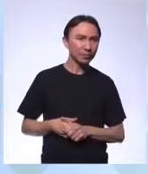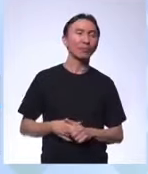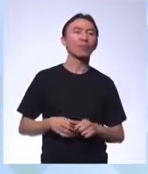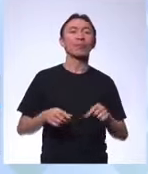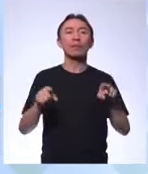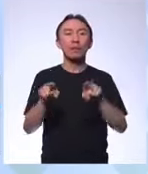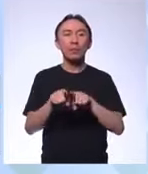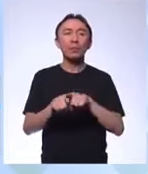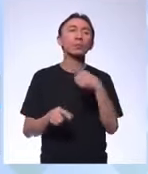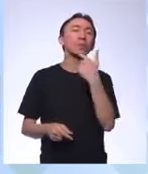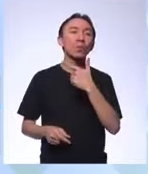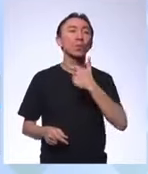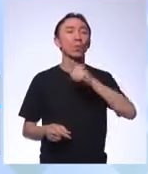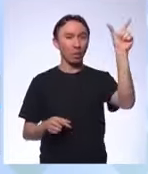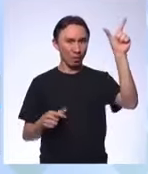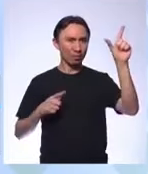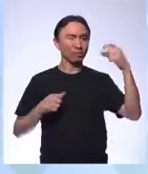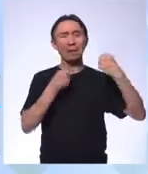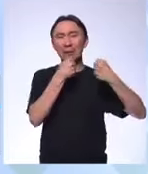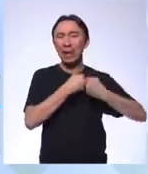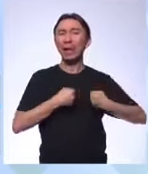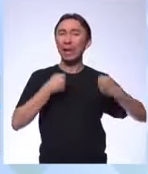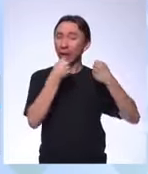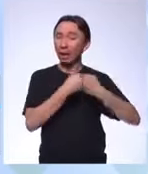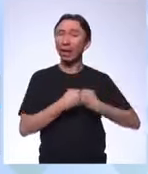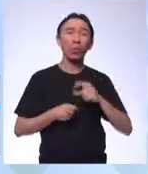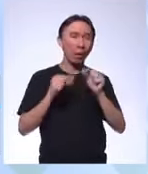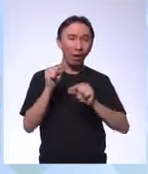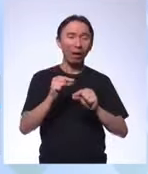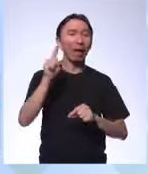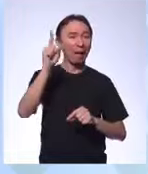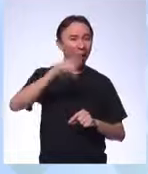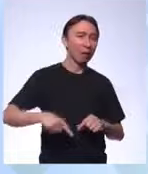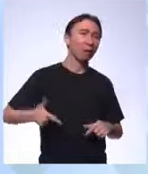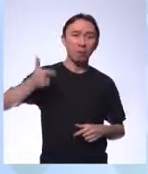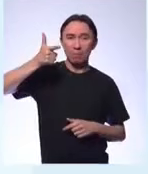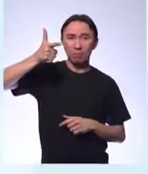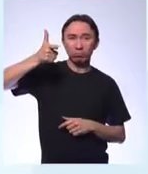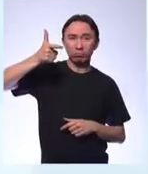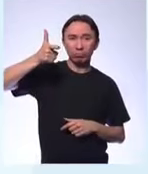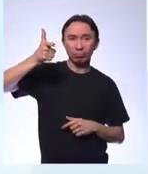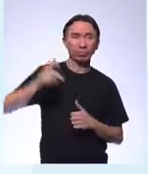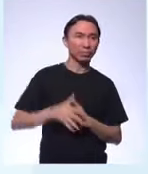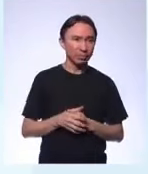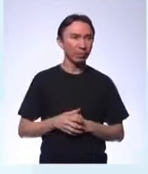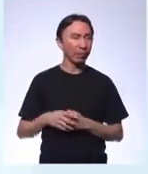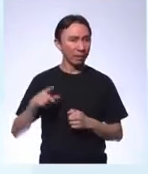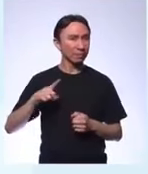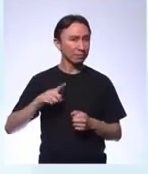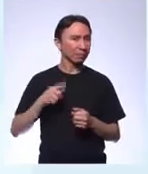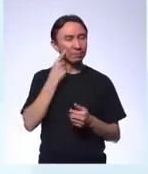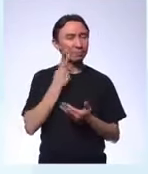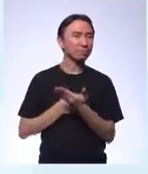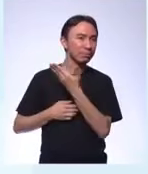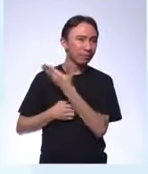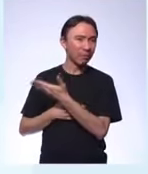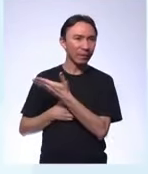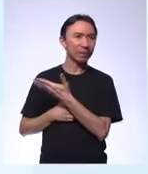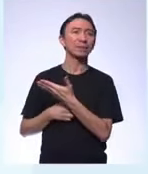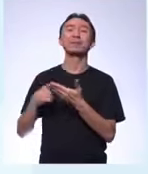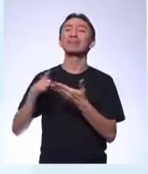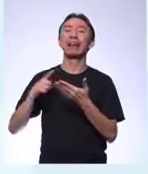de resistência, essa aí mais contundente, é a resistência armada. Vamos continuar lá na nossa tela para a gente acompanhar. A